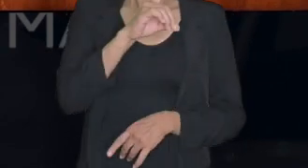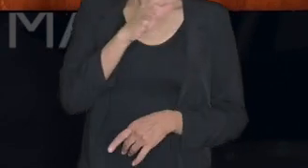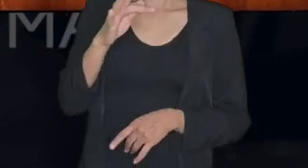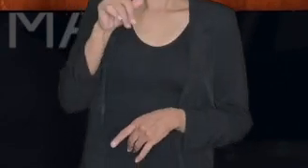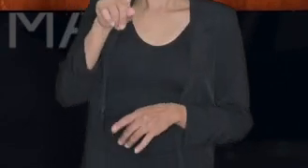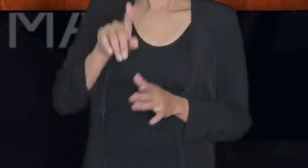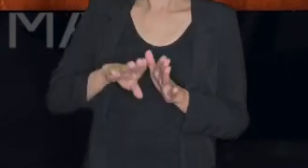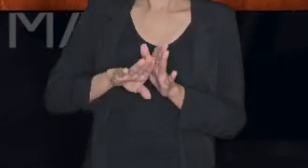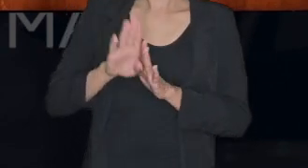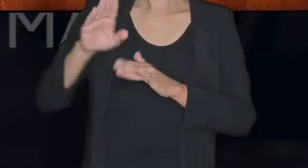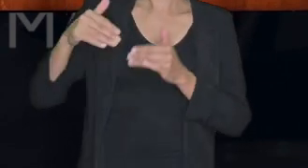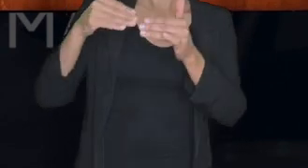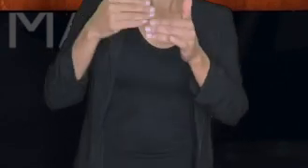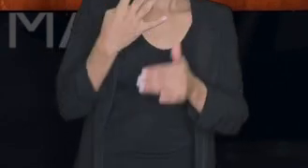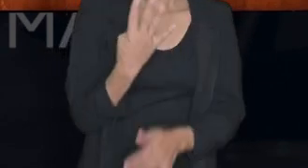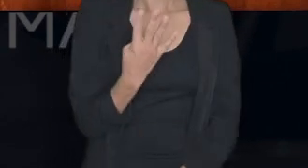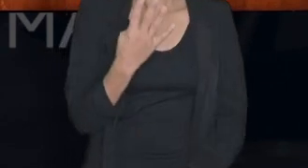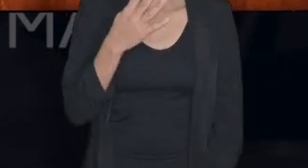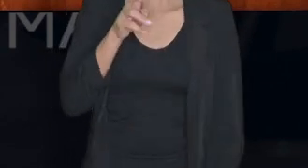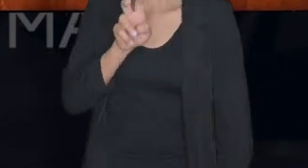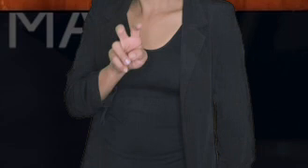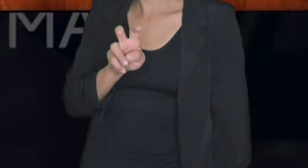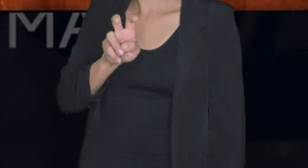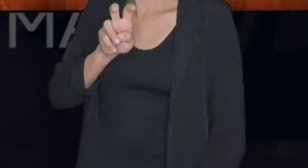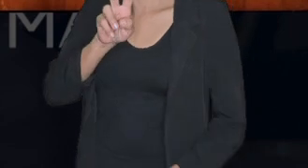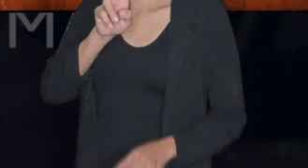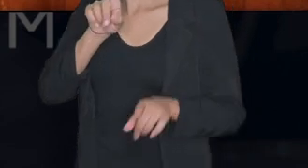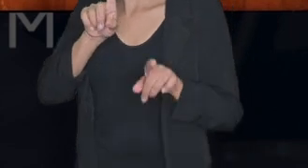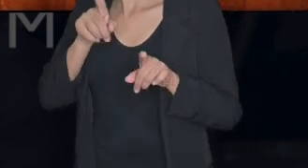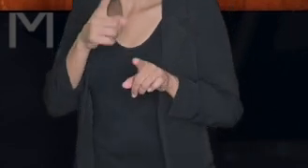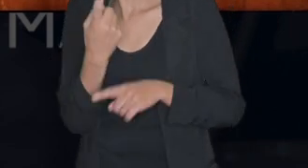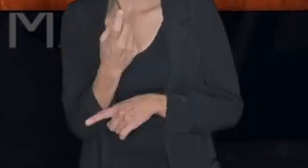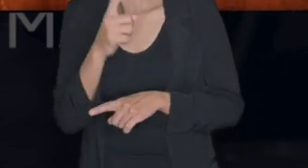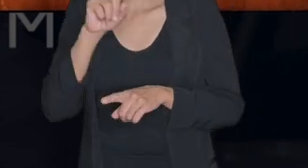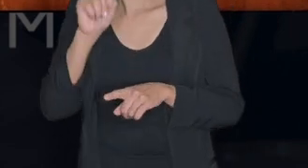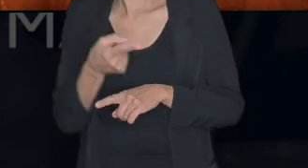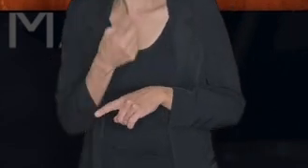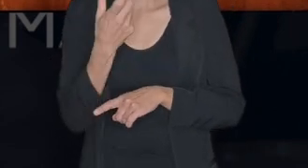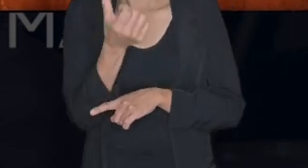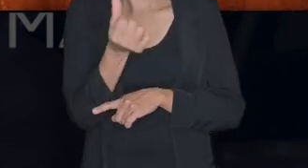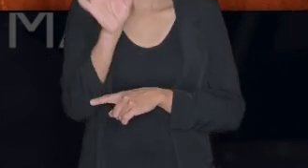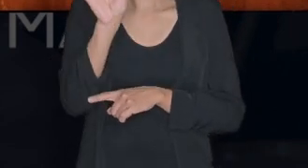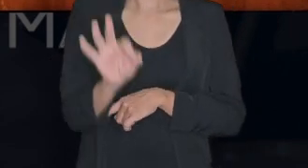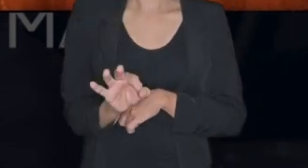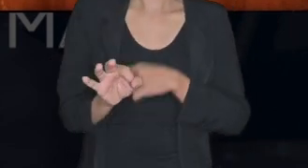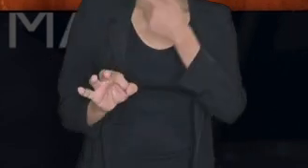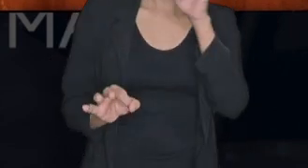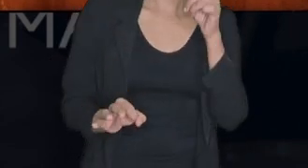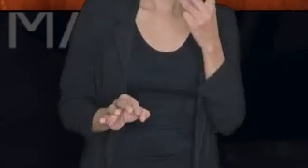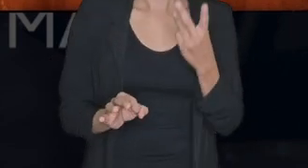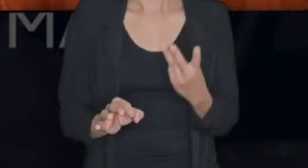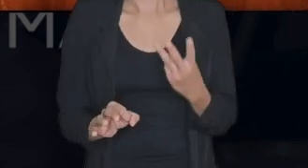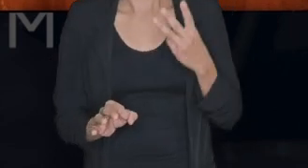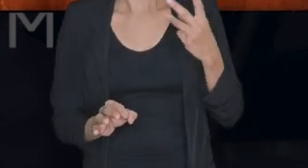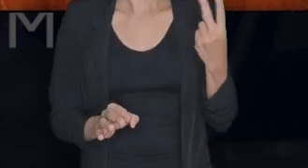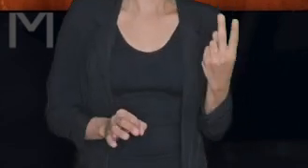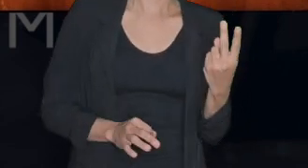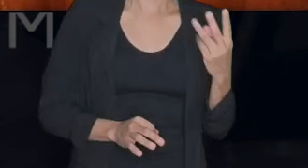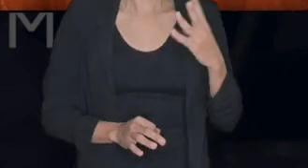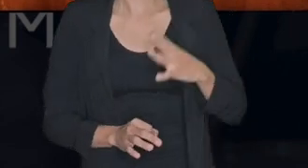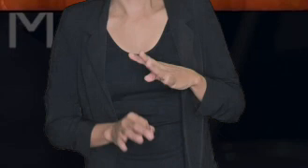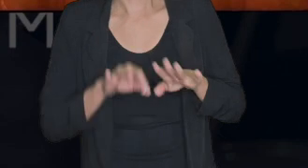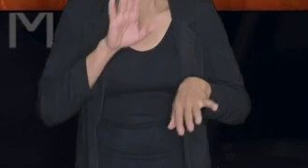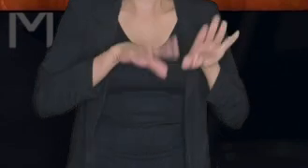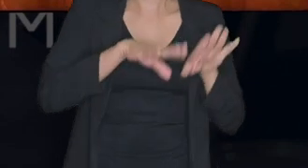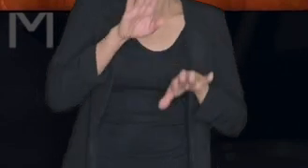e 6%. Mas pode ter outro lugar que a alíquota seja de 2%, 3%, 4%. A alíquota máxima no Brasil é de 8%